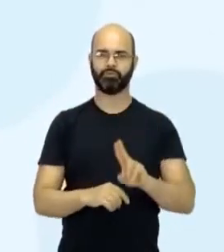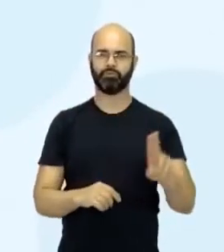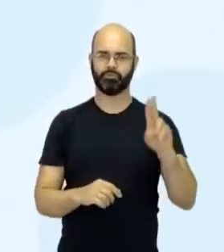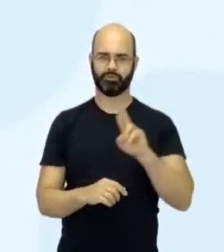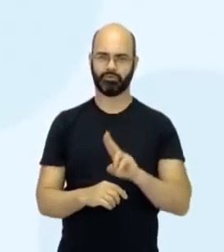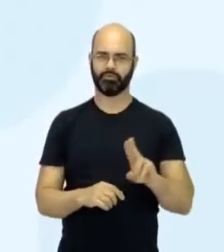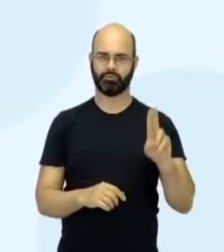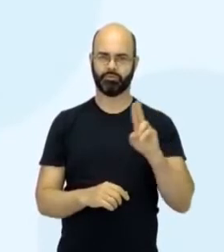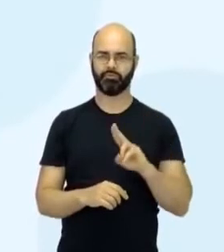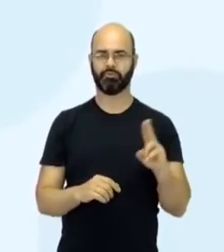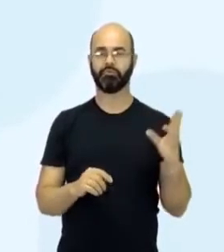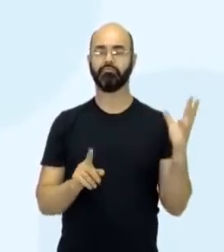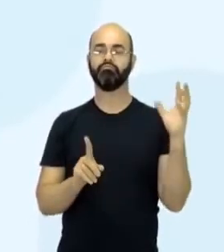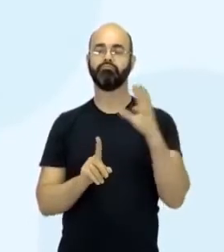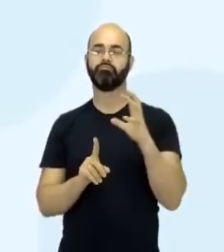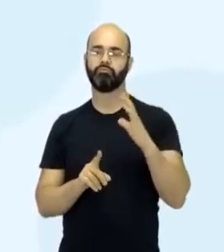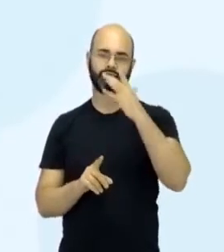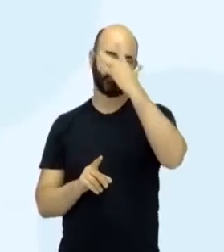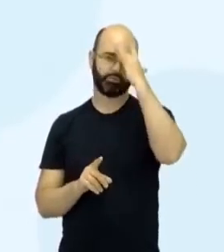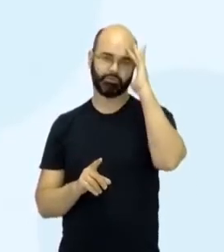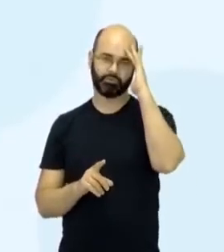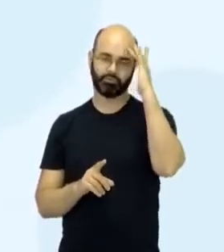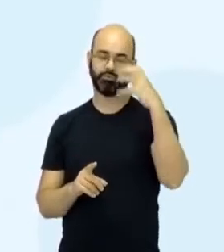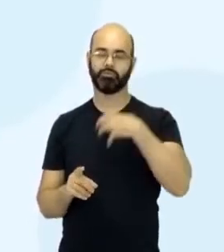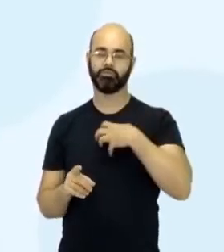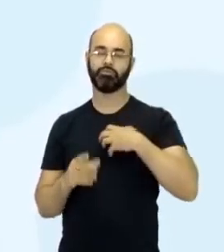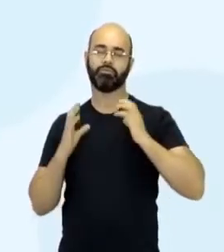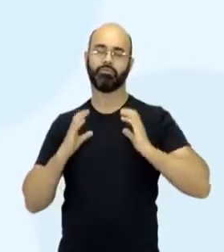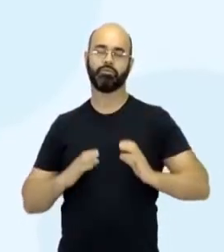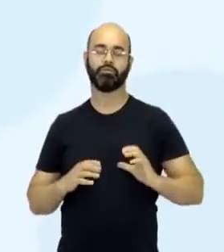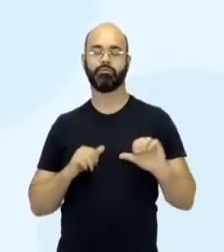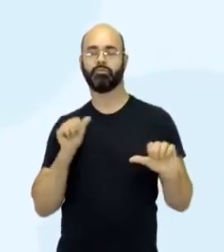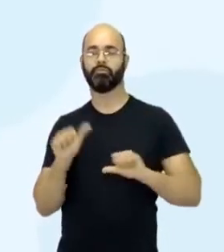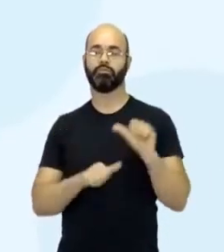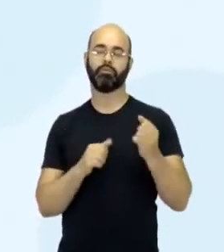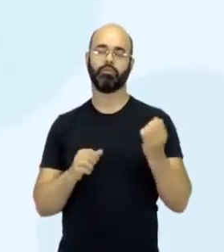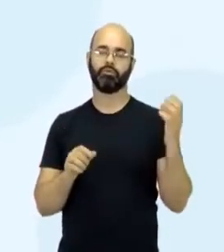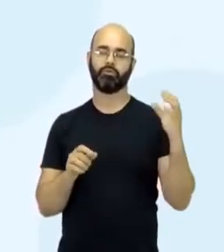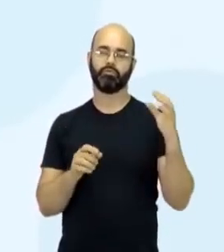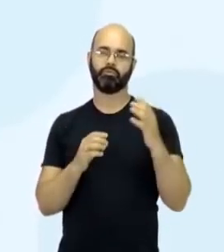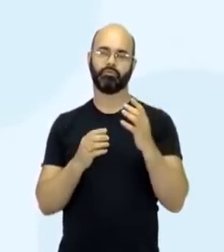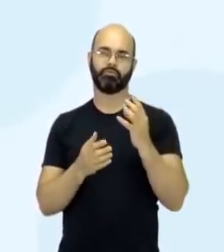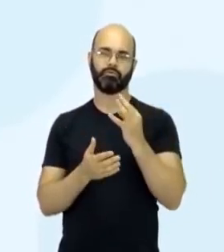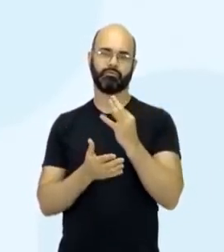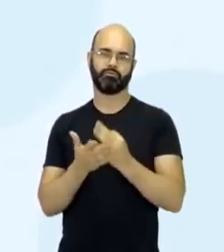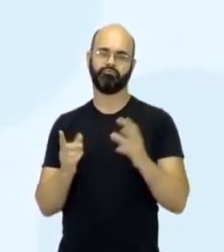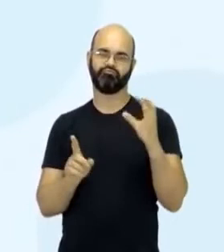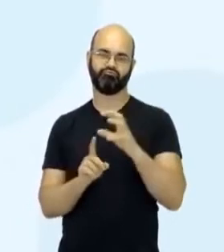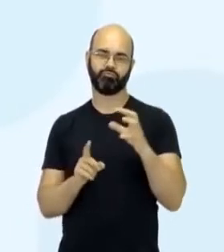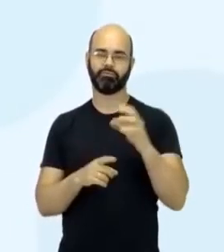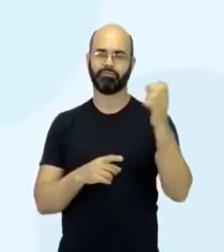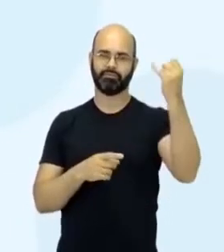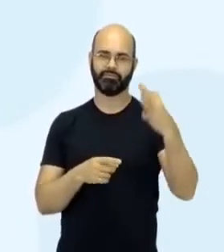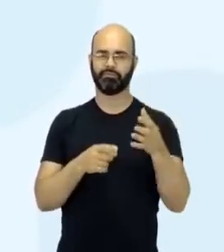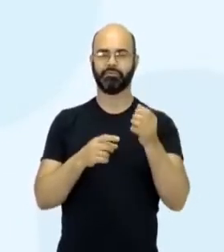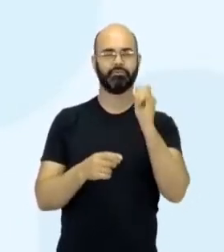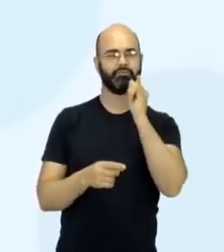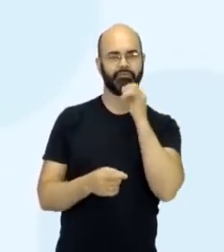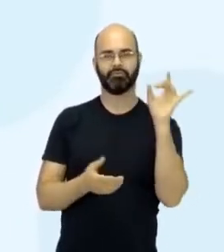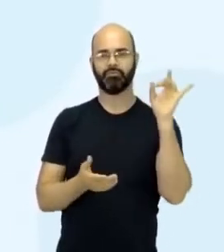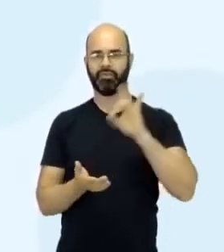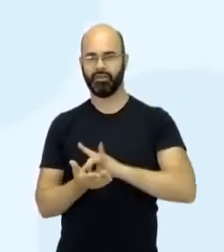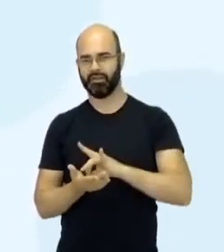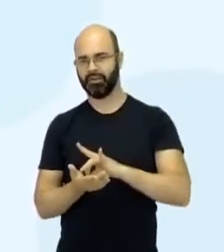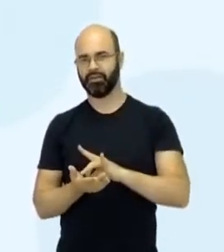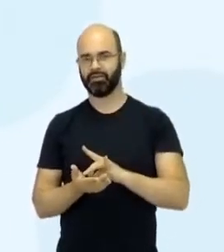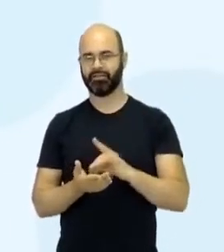pode influenciar no comportamento das pessoas, né? Então, lá no primeiro nós vimos essa questão ficção-realidade, né? Acreditar